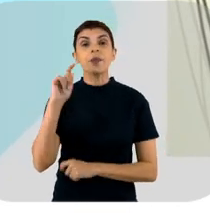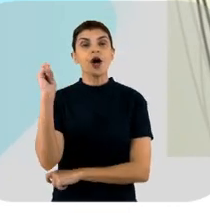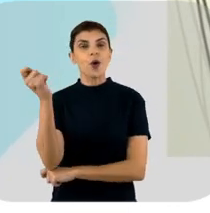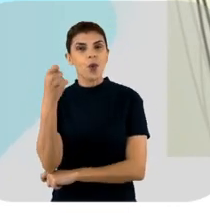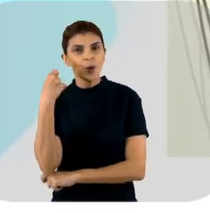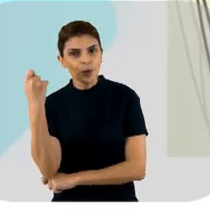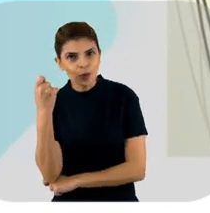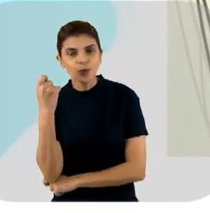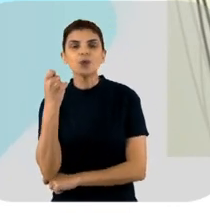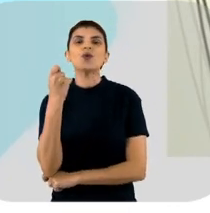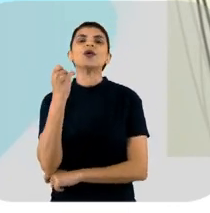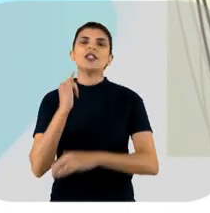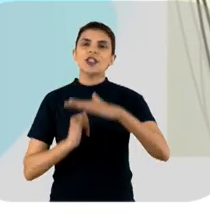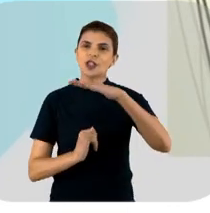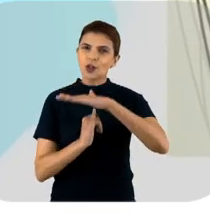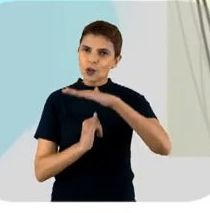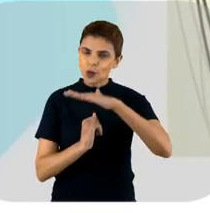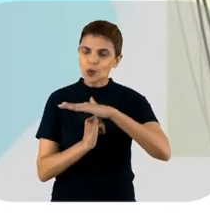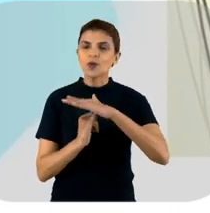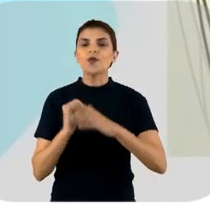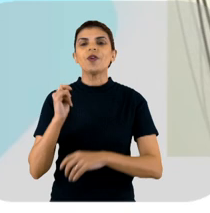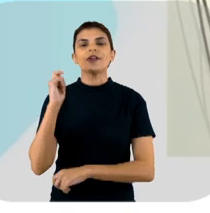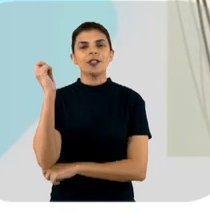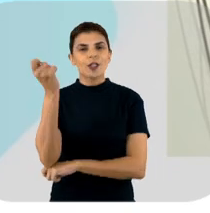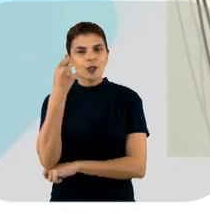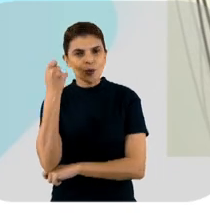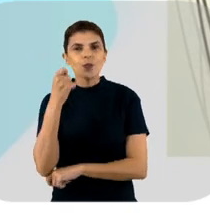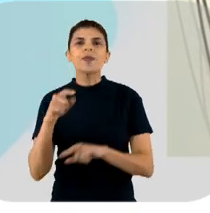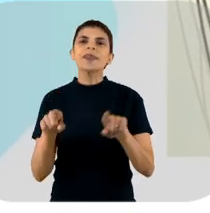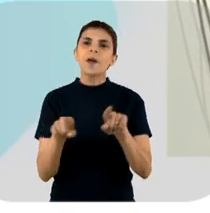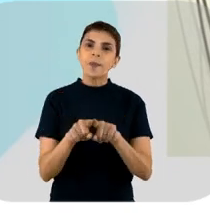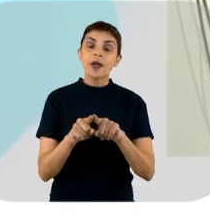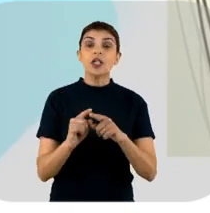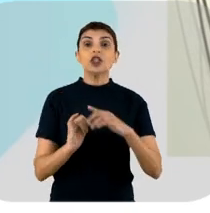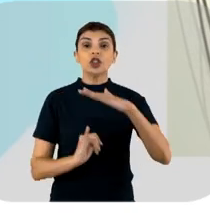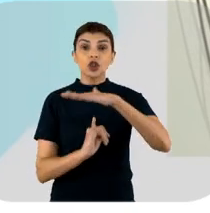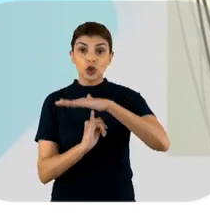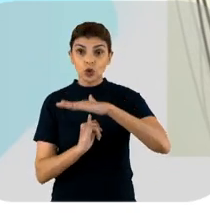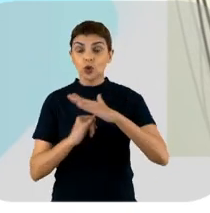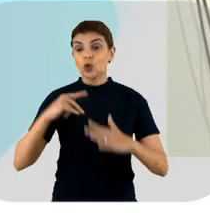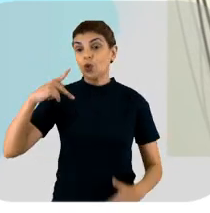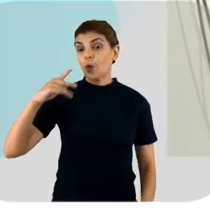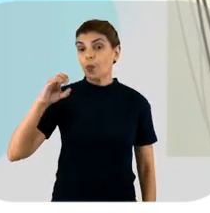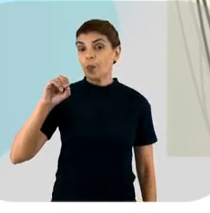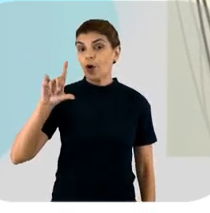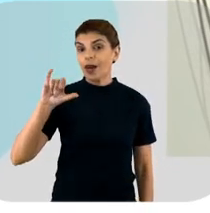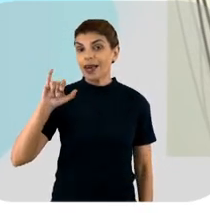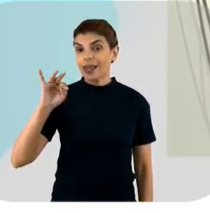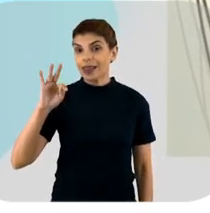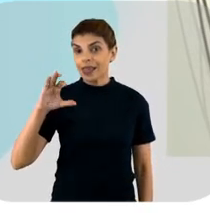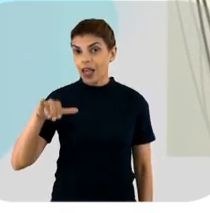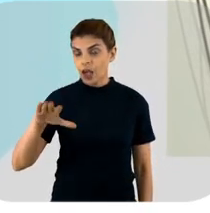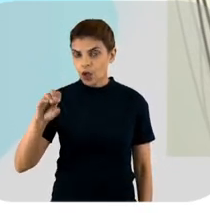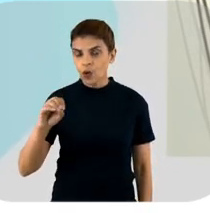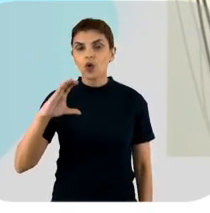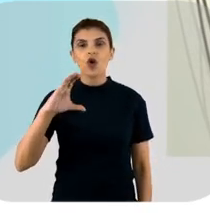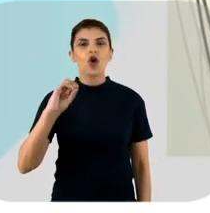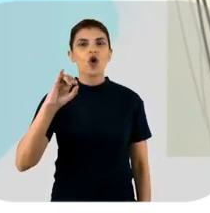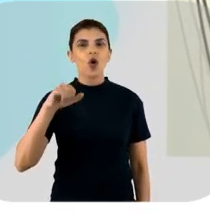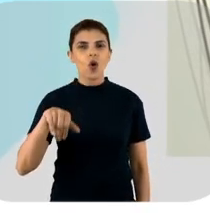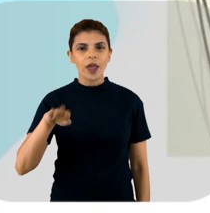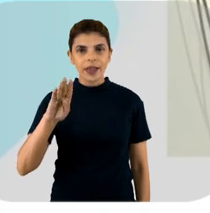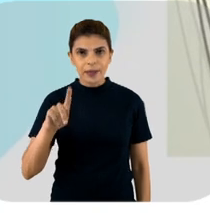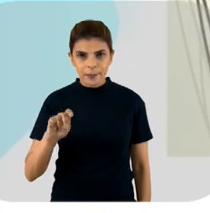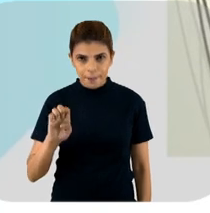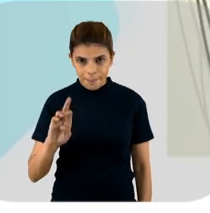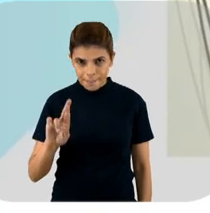Grande do Sul, tem também da Escola Politécnica, do Instituto Politécnico de Coimbra, aí material bem legal,